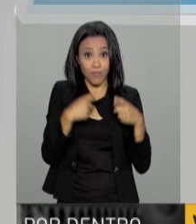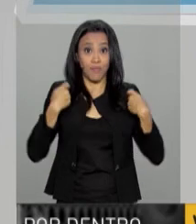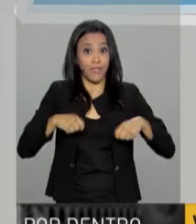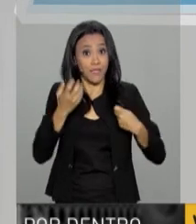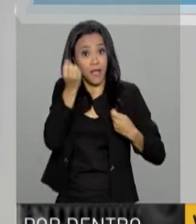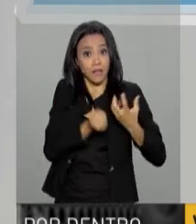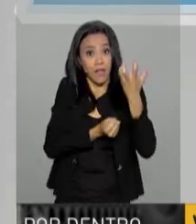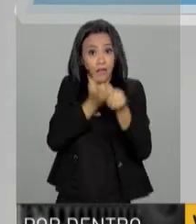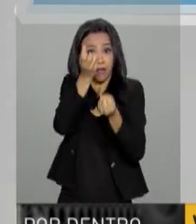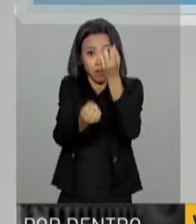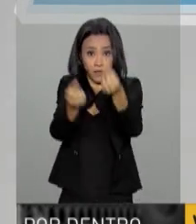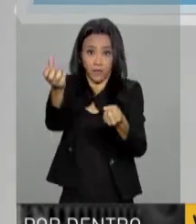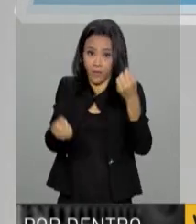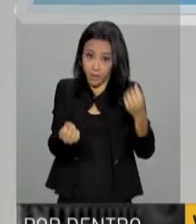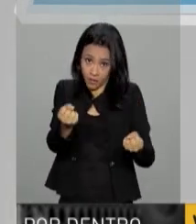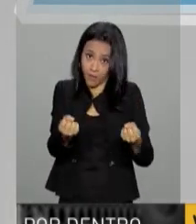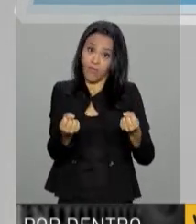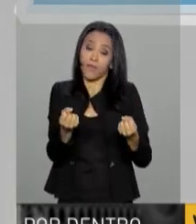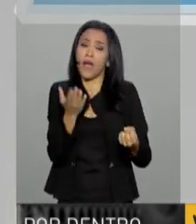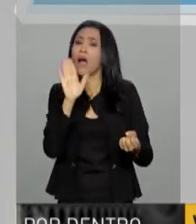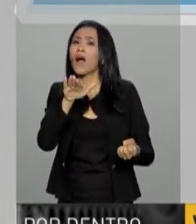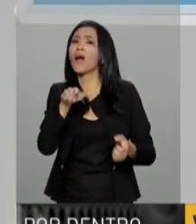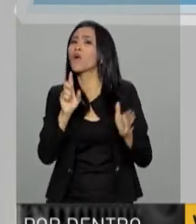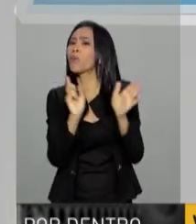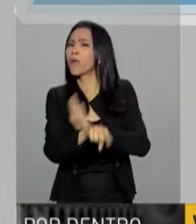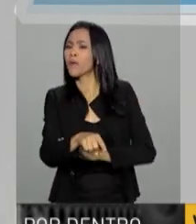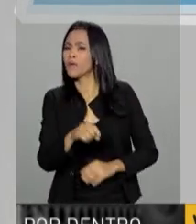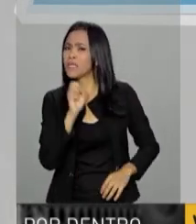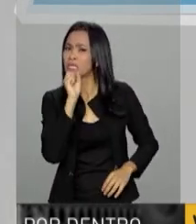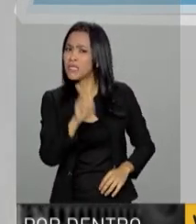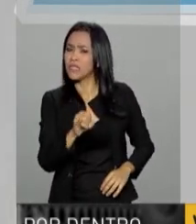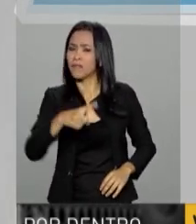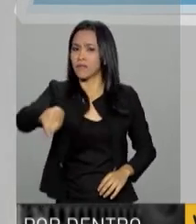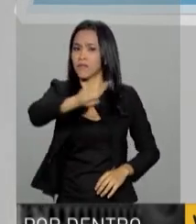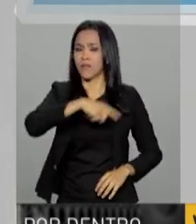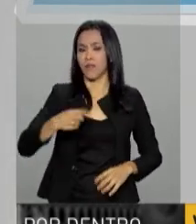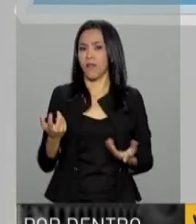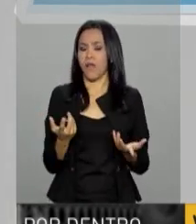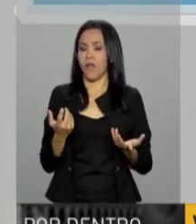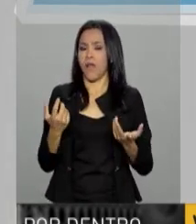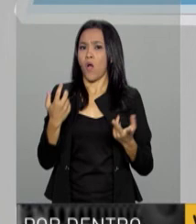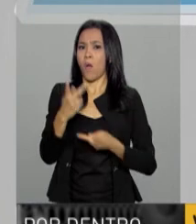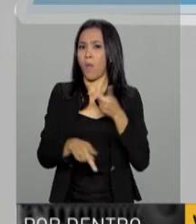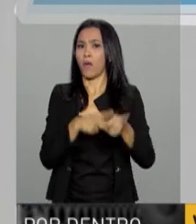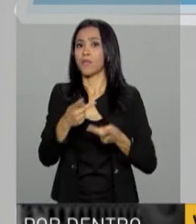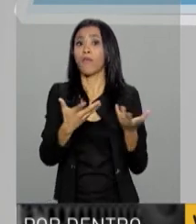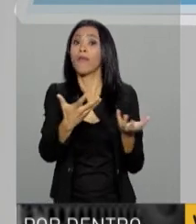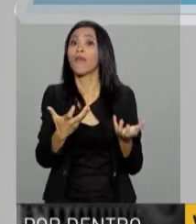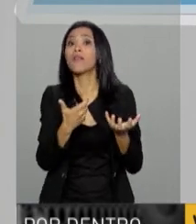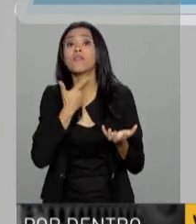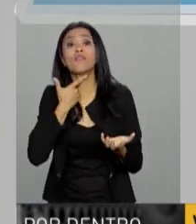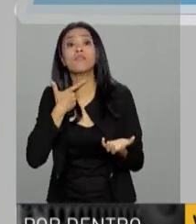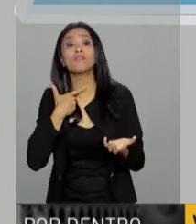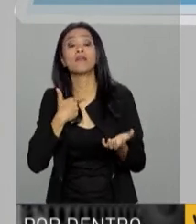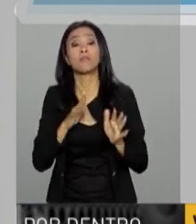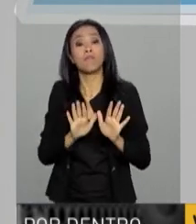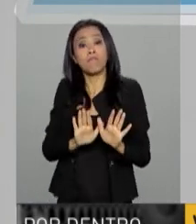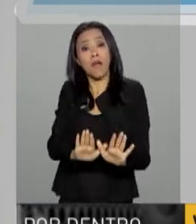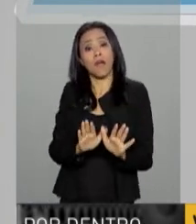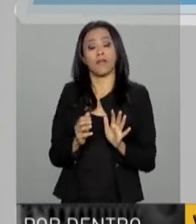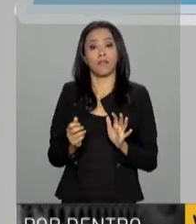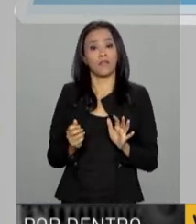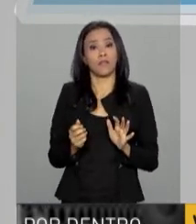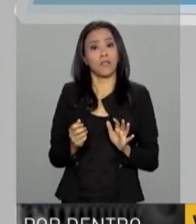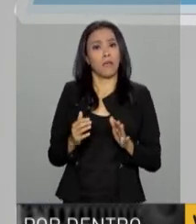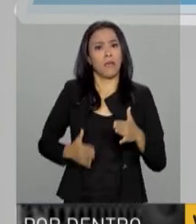junto à união então pergunto ao senhor ea população manifestar e desejo mas que venha a se deparar